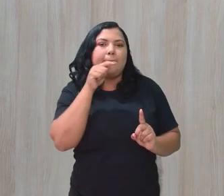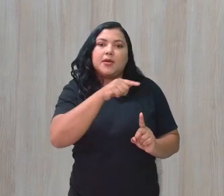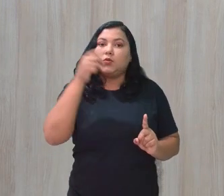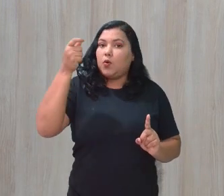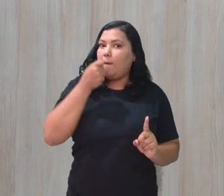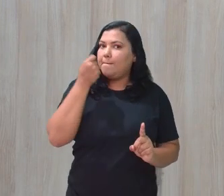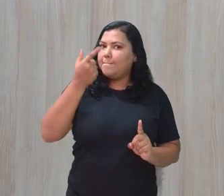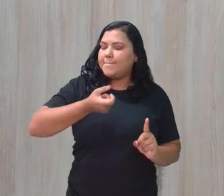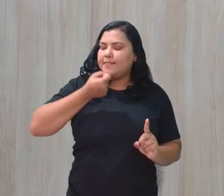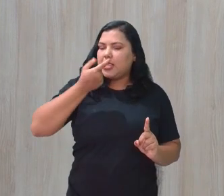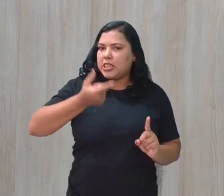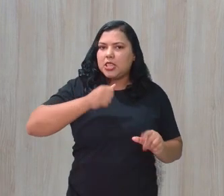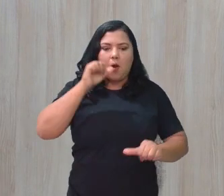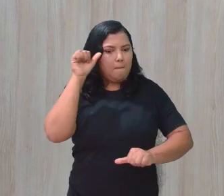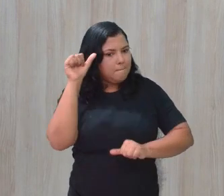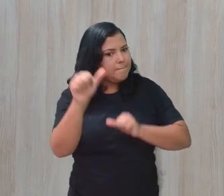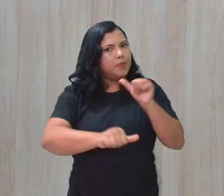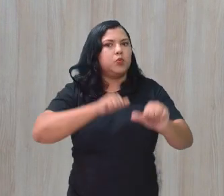fazê-lo visando